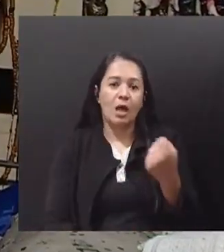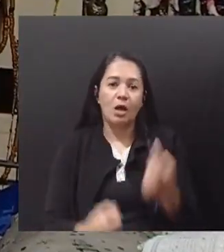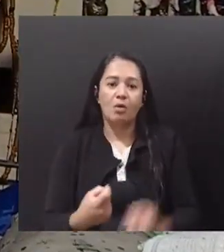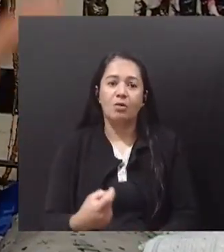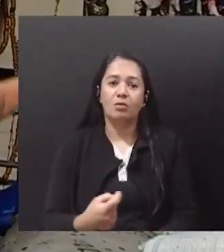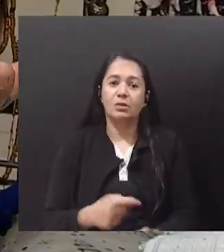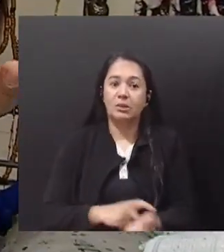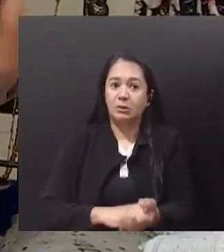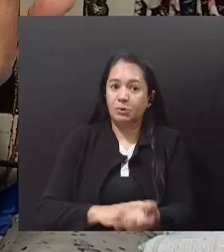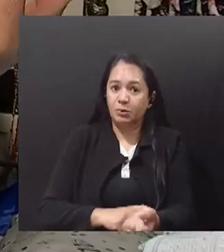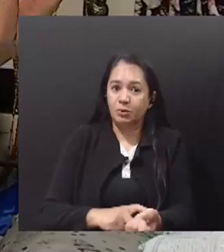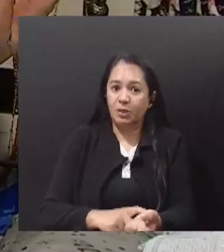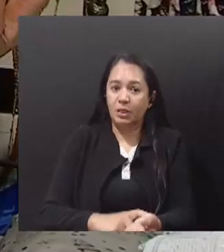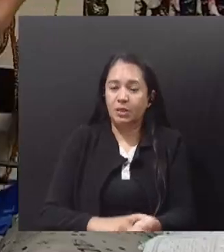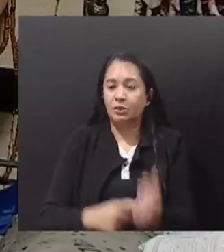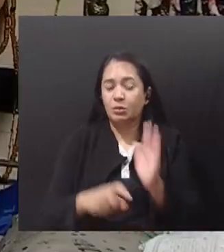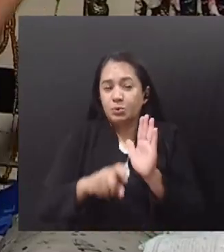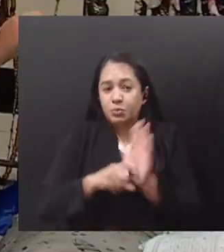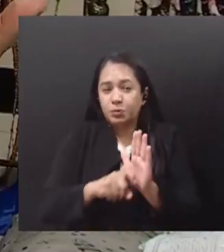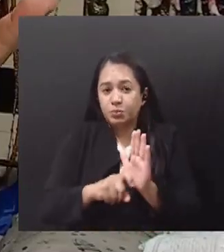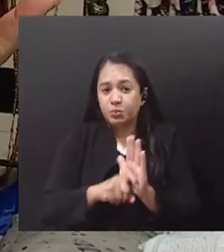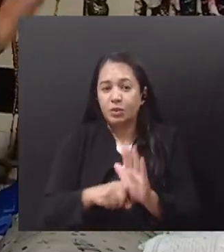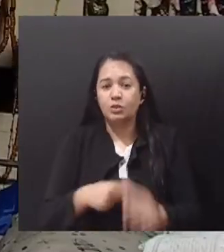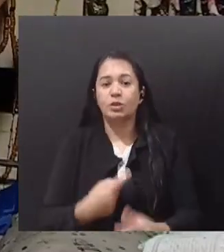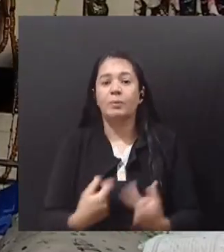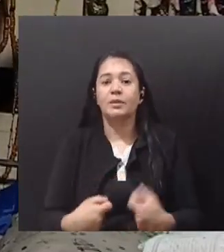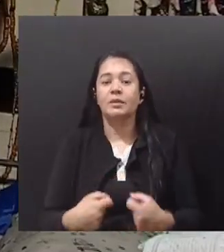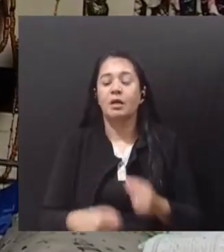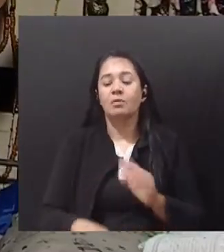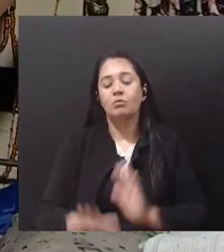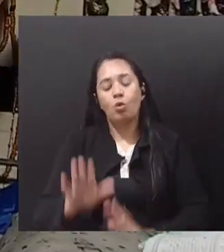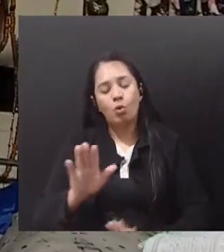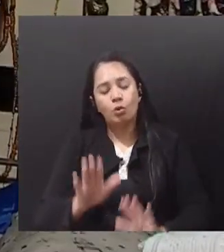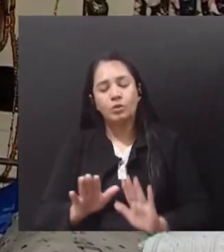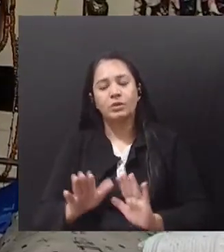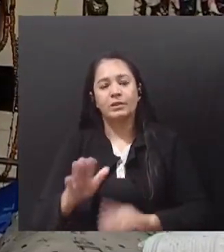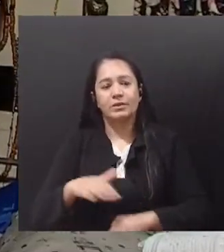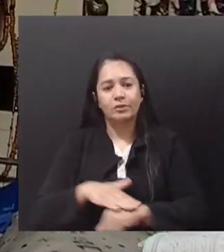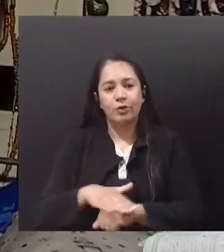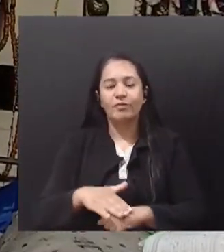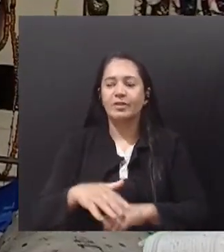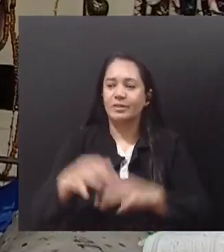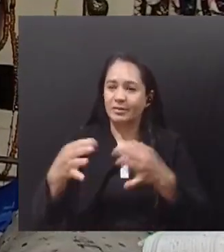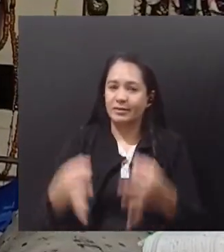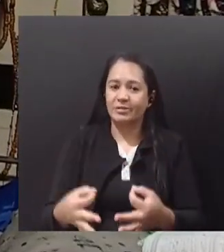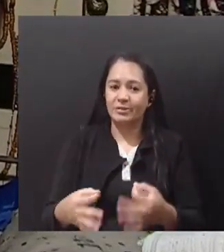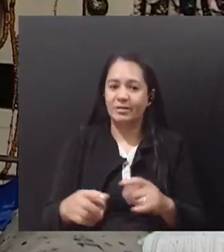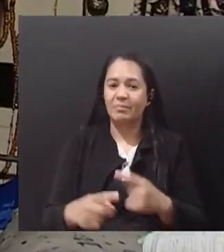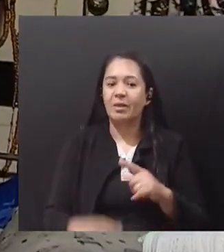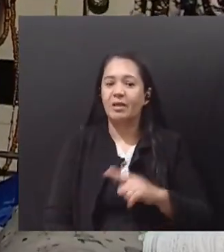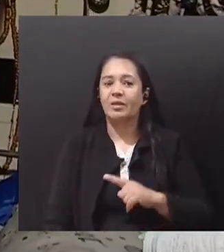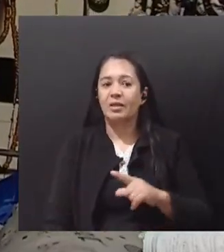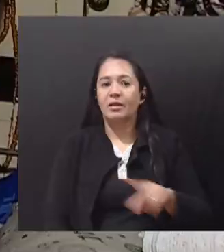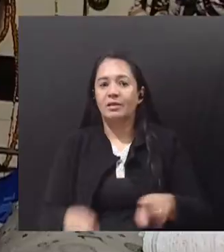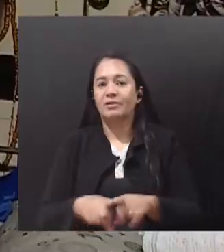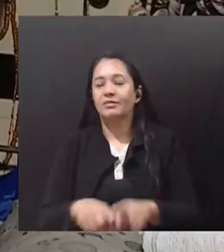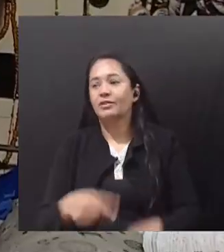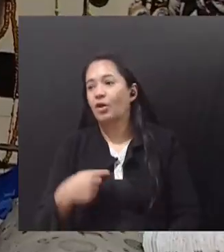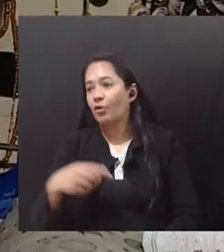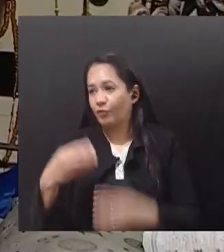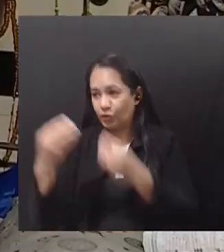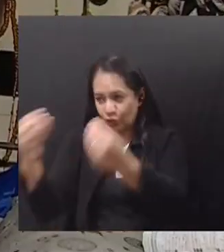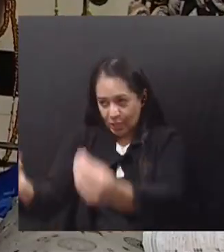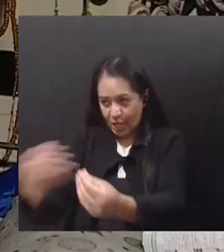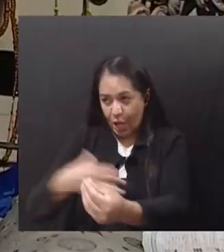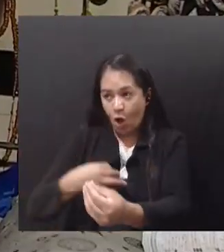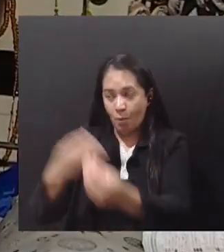agressivos, drogados, então a gente precisa saber lidar. Então, assim, a gente já... Mas tem também, então, olha, eu vou te dar uma troca de